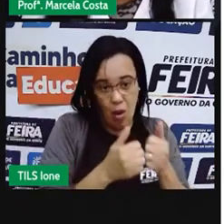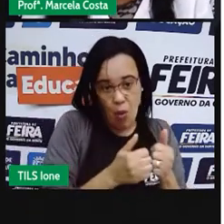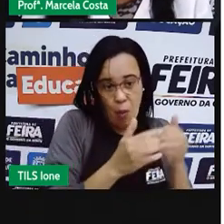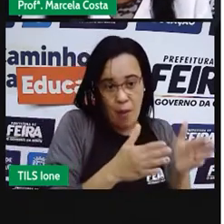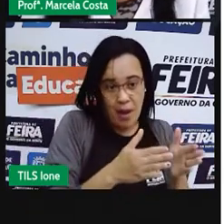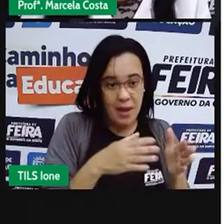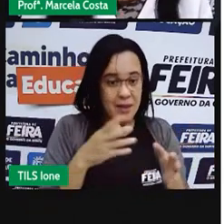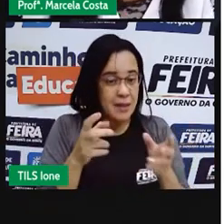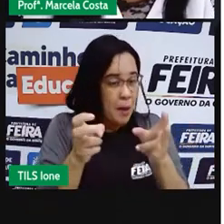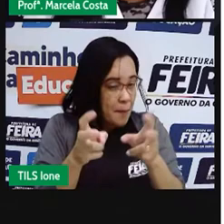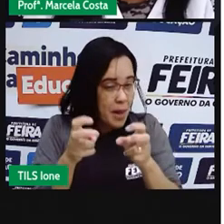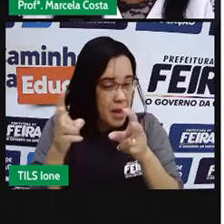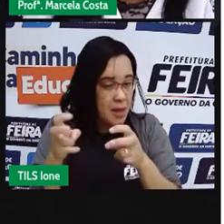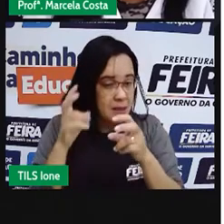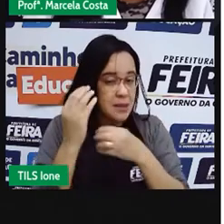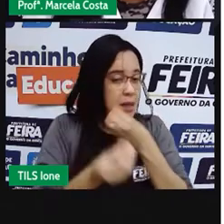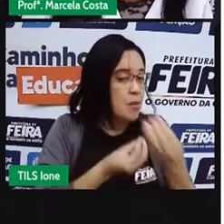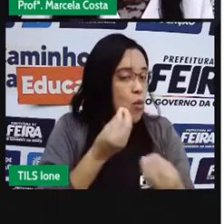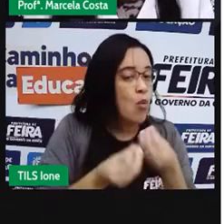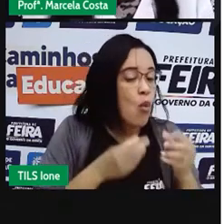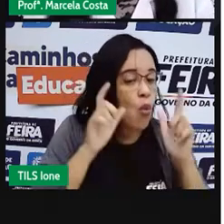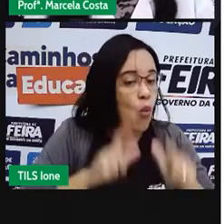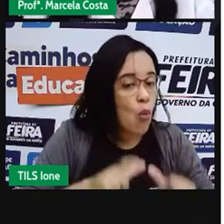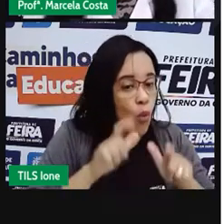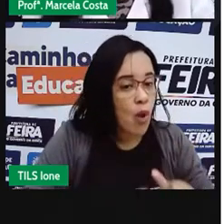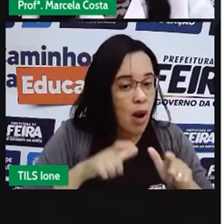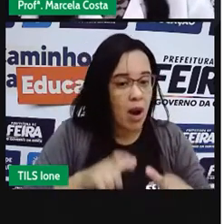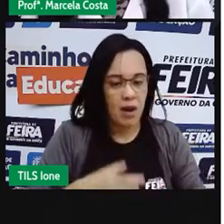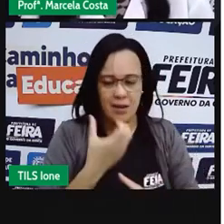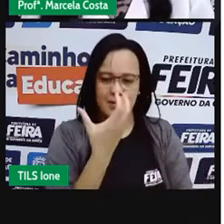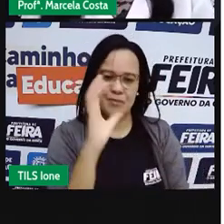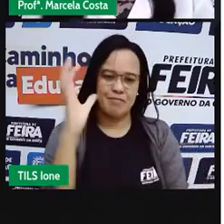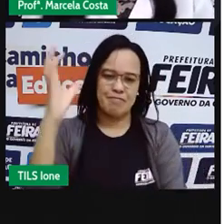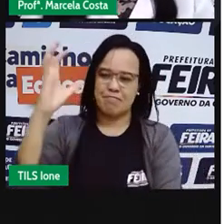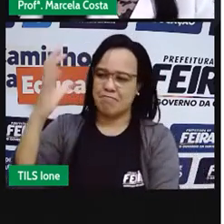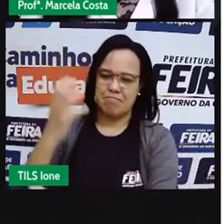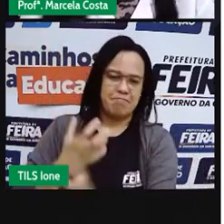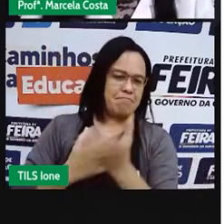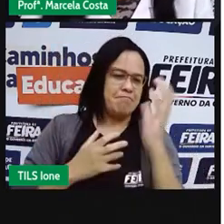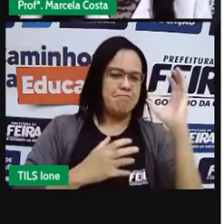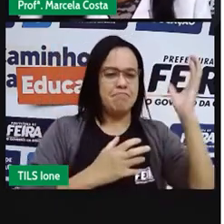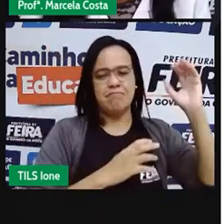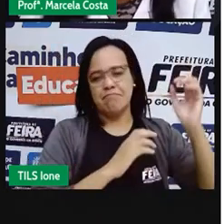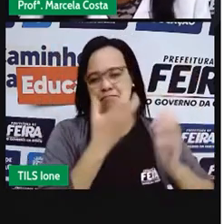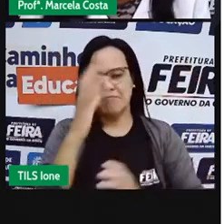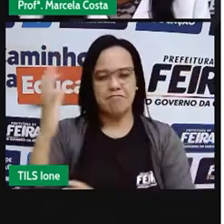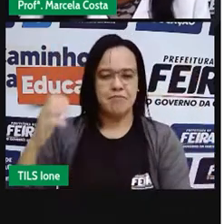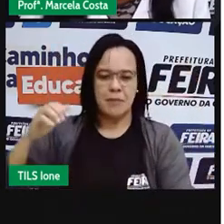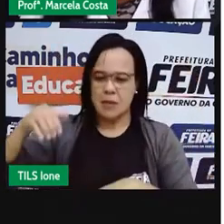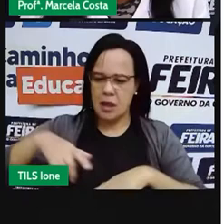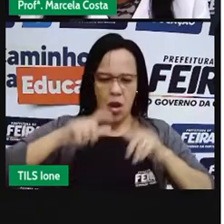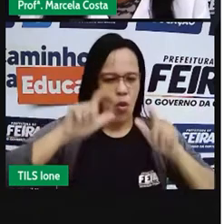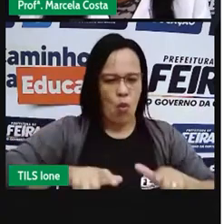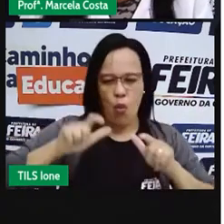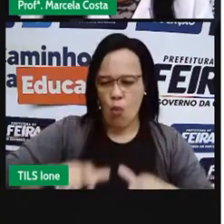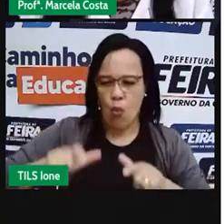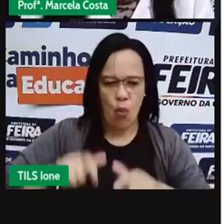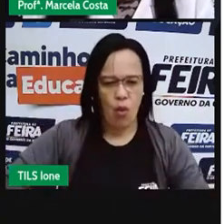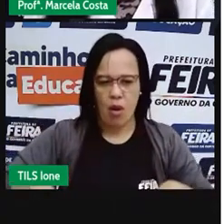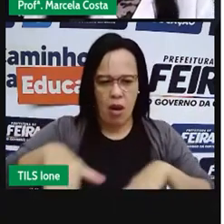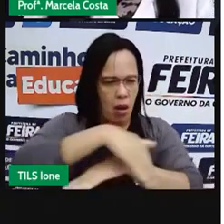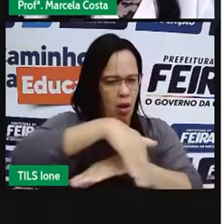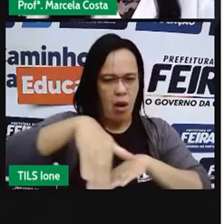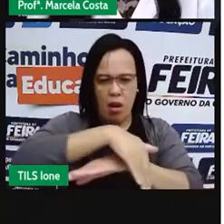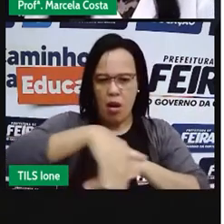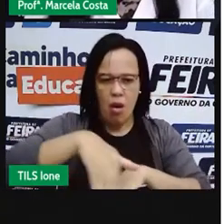é o espaço, é numa floresta, é no mar, é num bairro. A